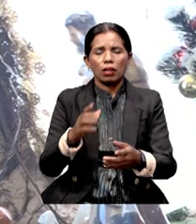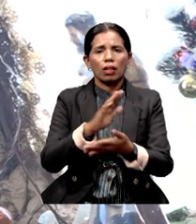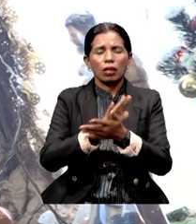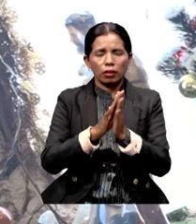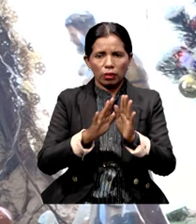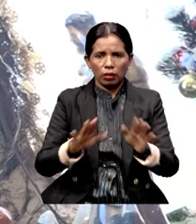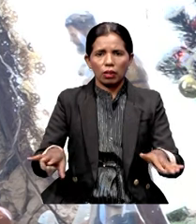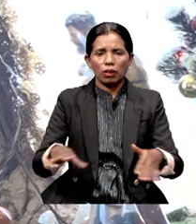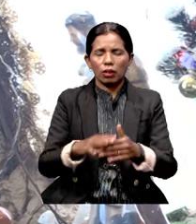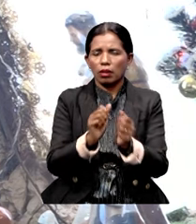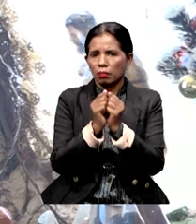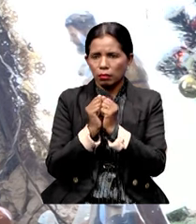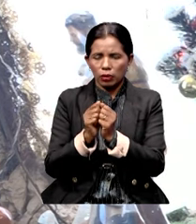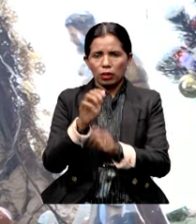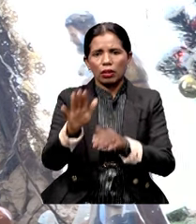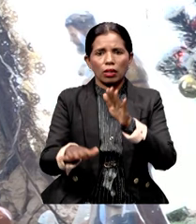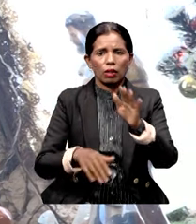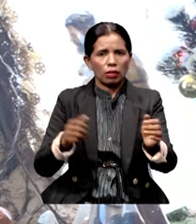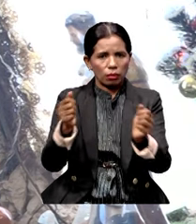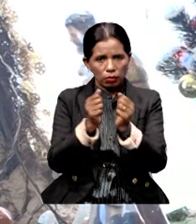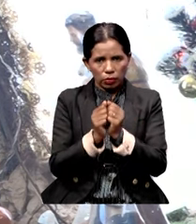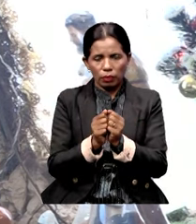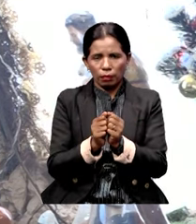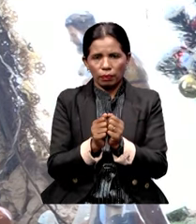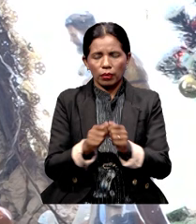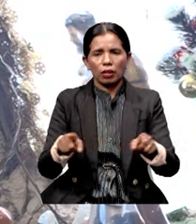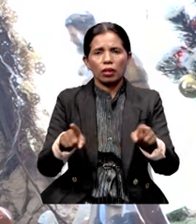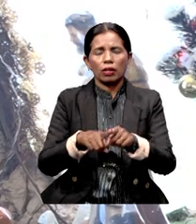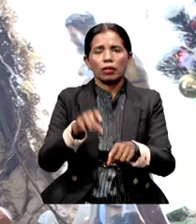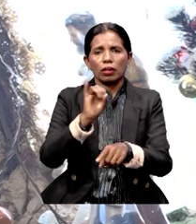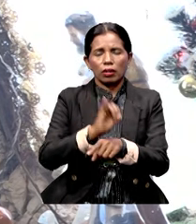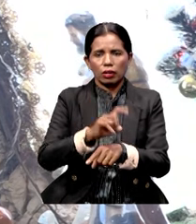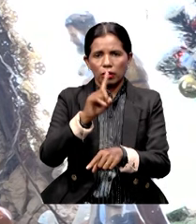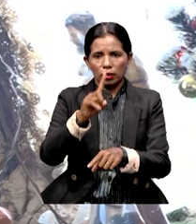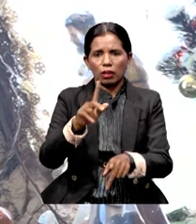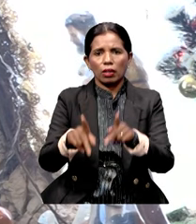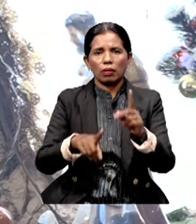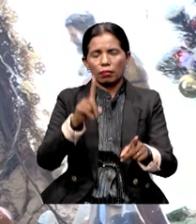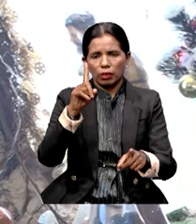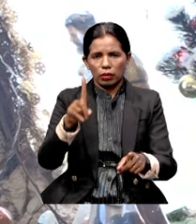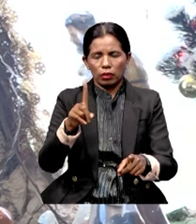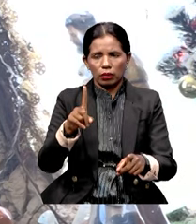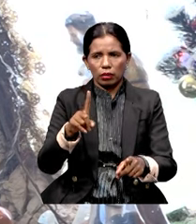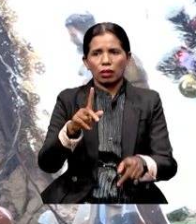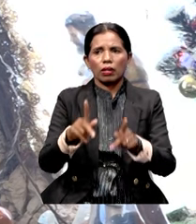Kair lima hamutuk, lauba oi hamutuk, nudar kreda ida, povo ida, povo marau maglini.